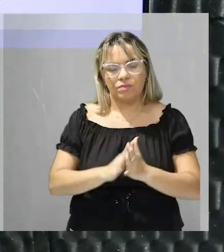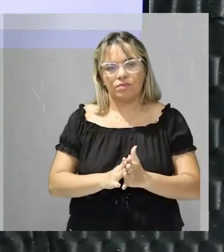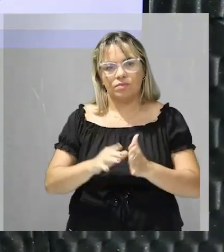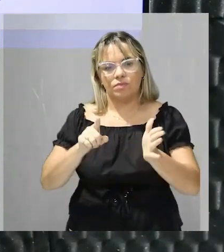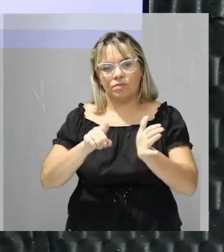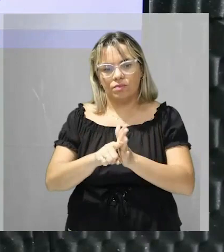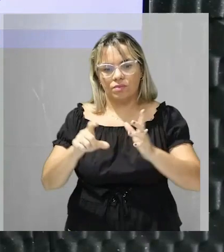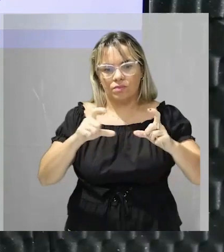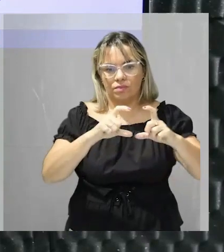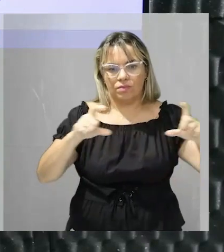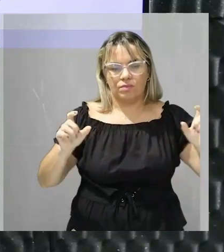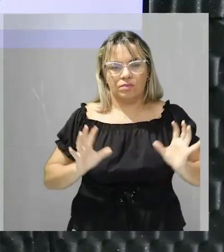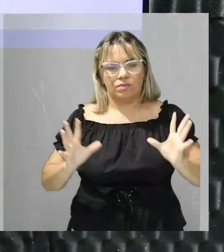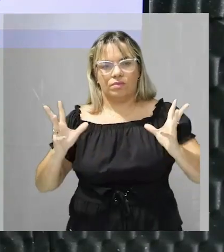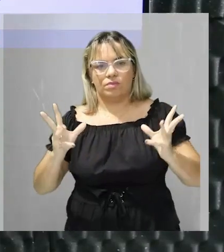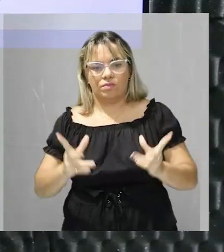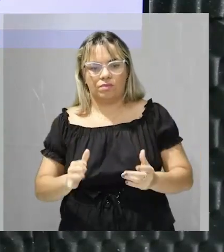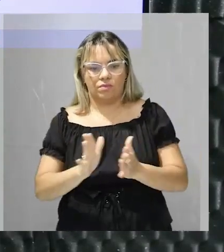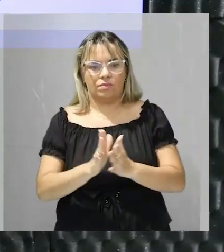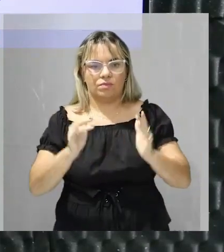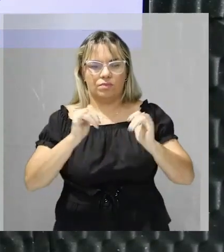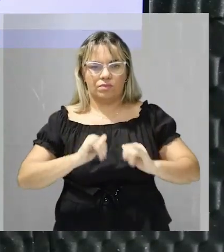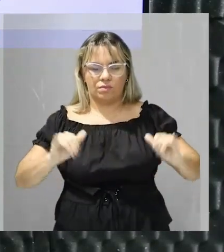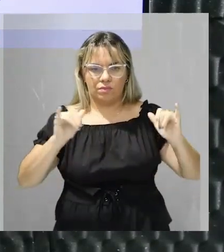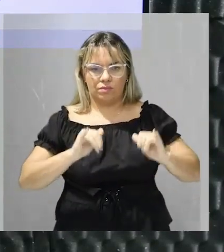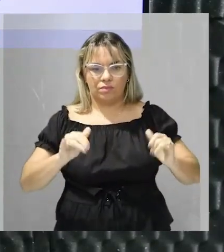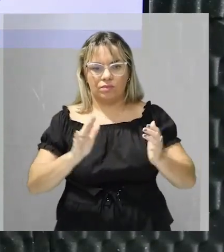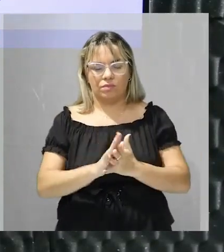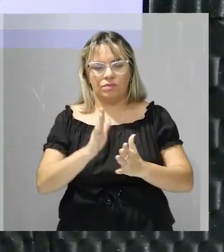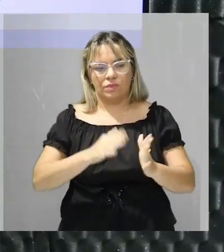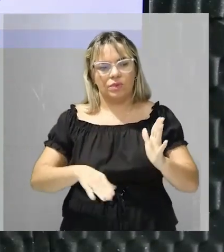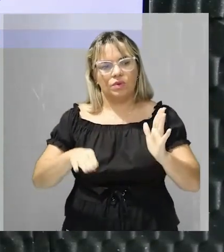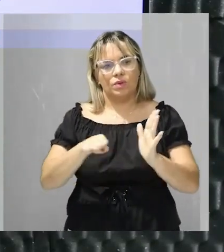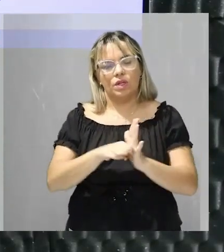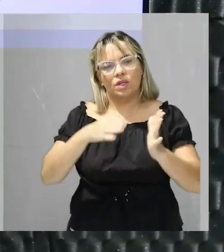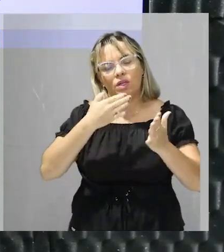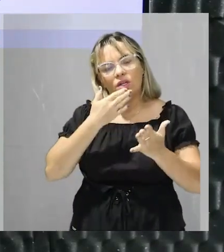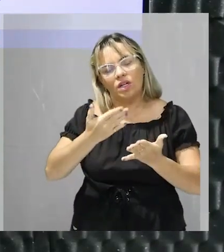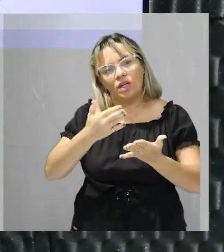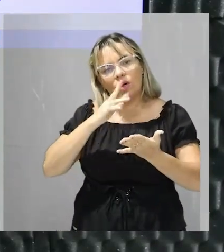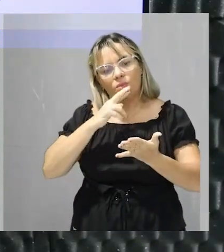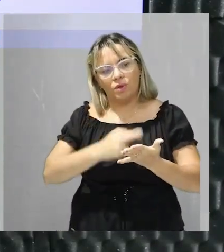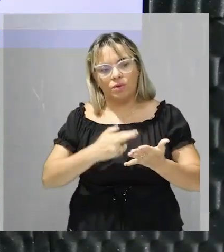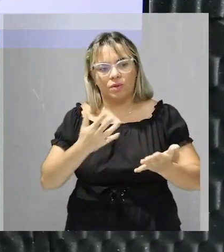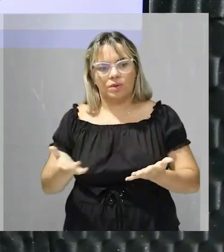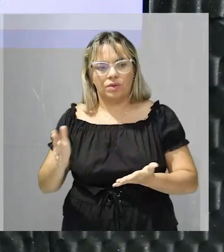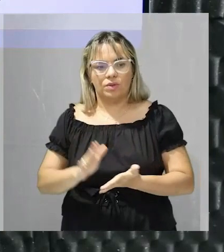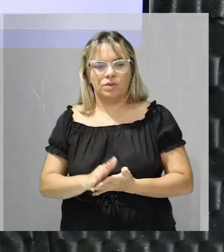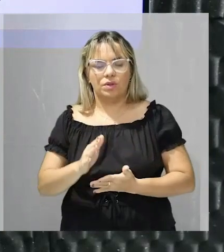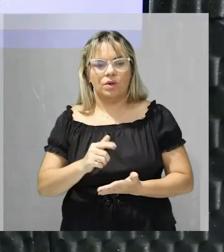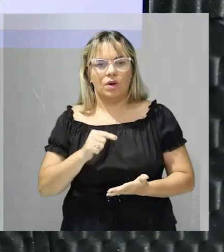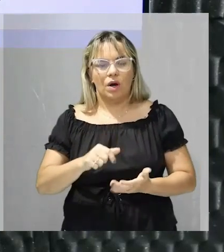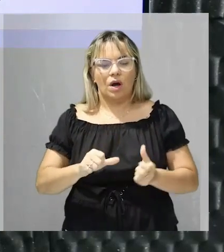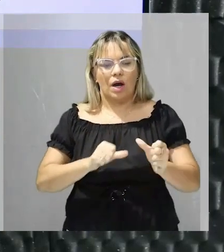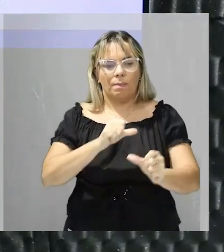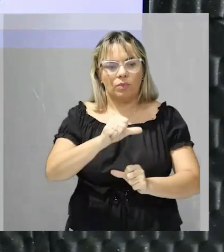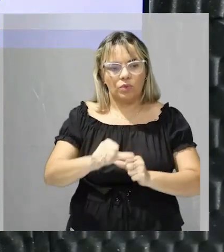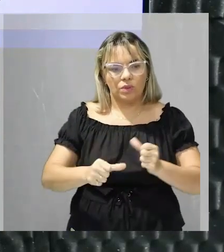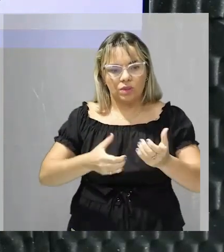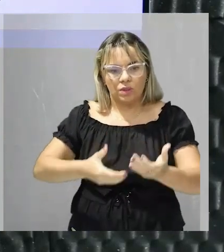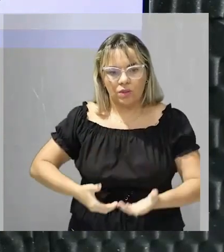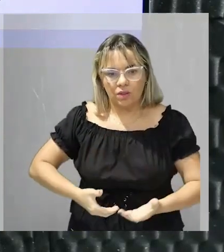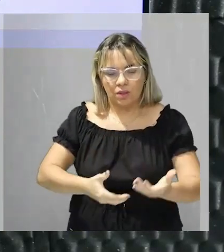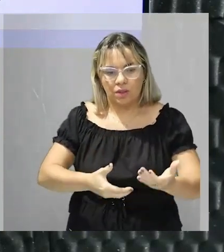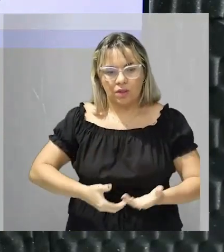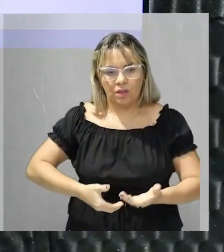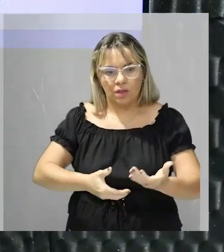todas essas informações foram passadas para você e chegou o comando da questão olha só a substituição da Ração